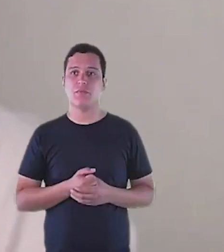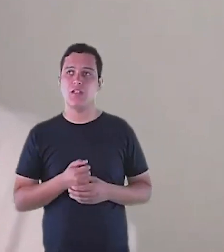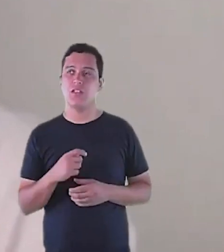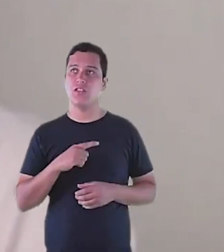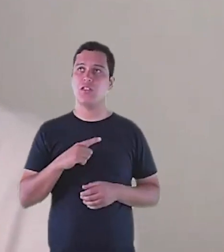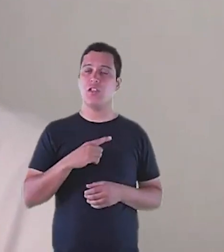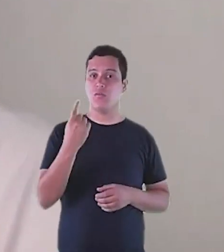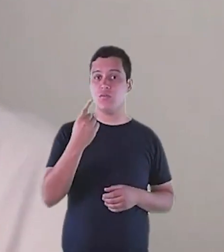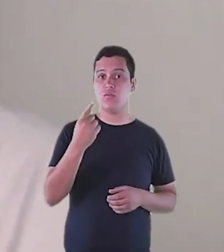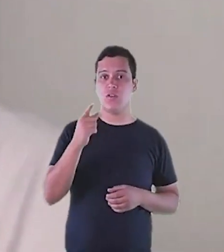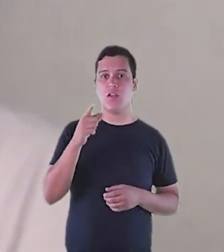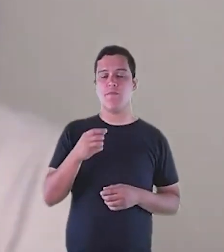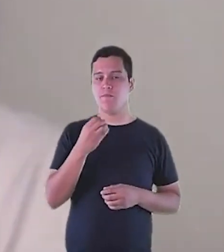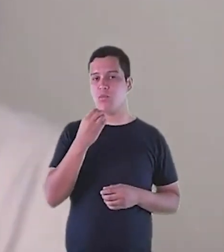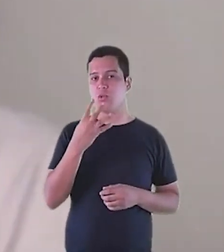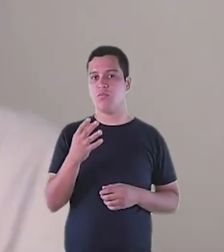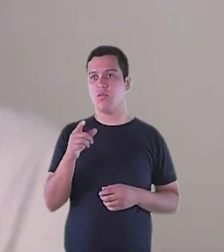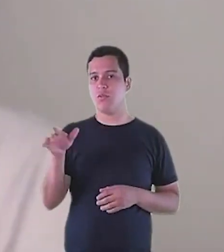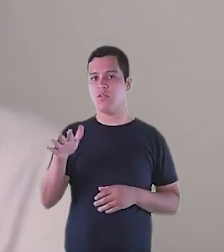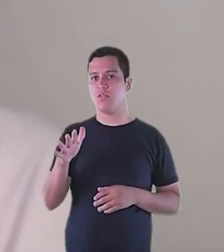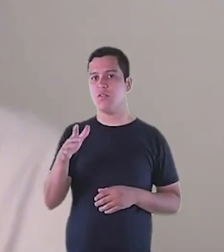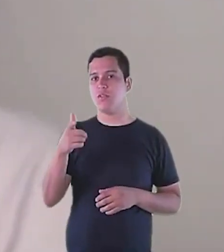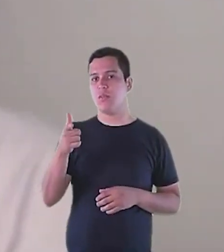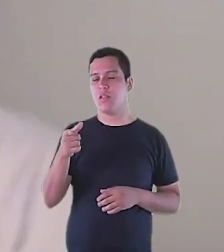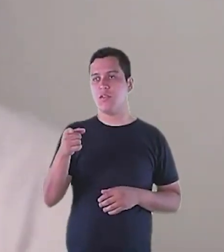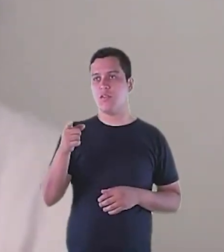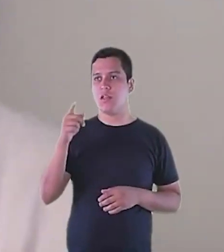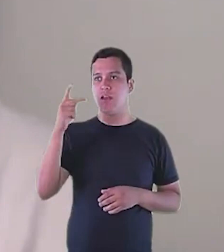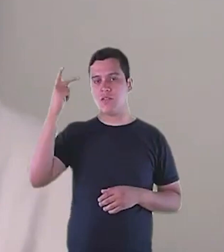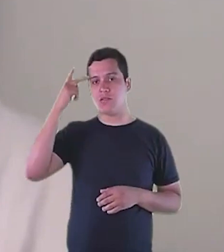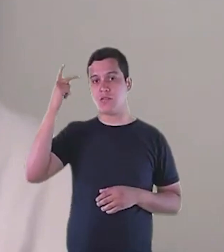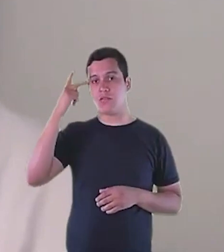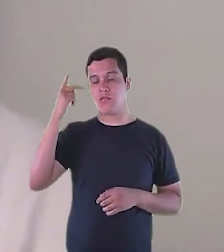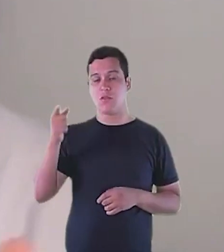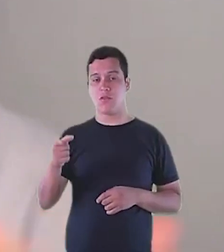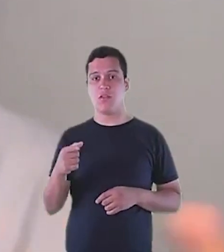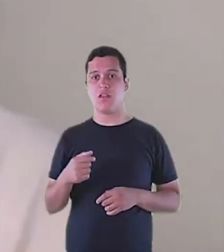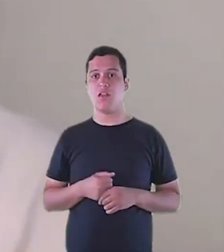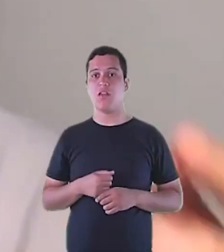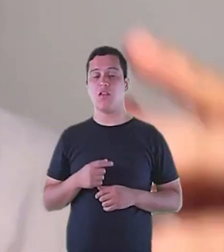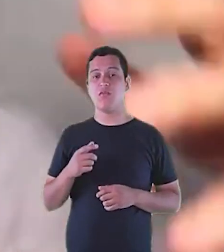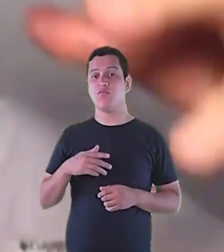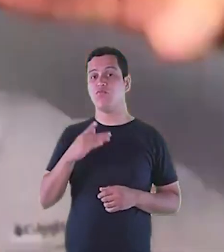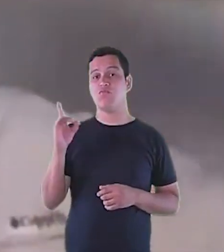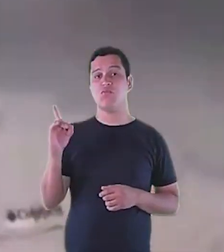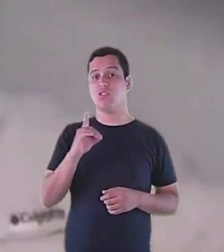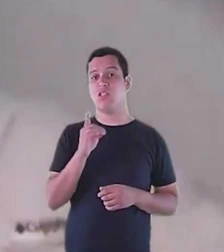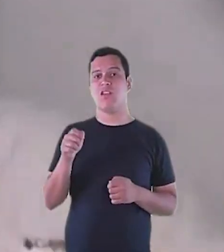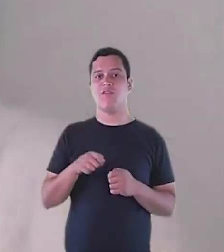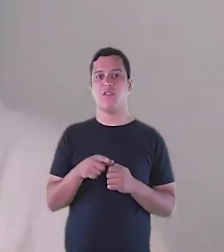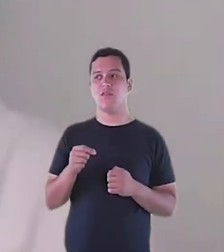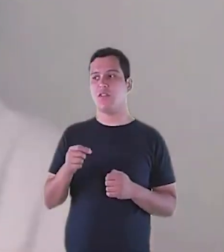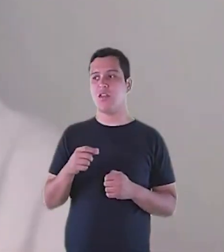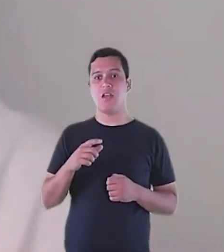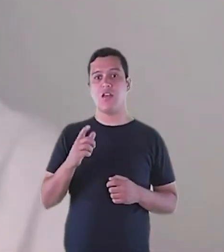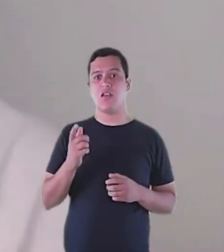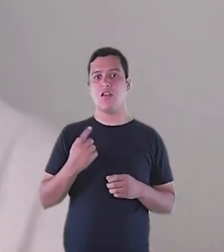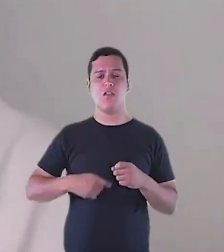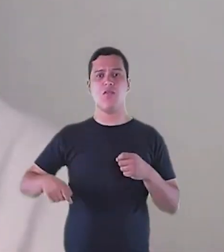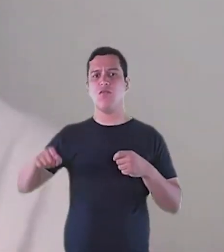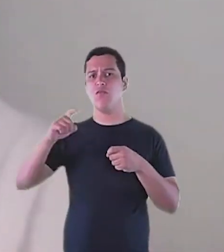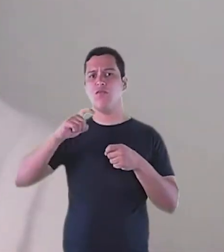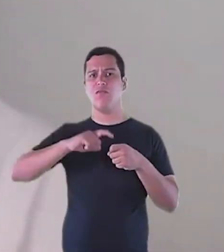em capturar escravos fugitivos, que numa ocasião ele voltou para São Paulo com um colar de mais